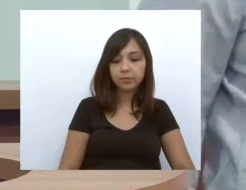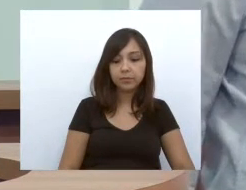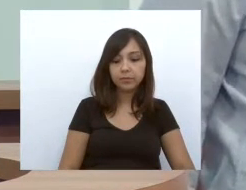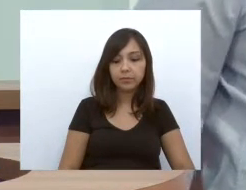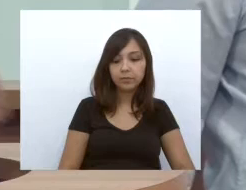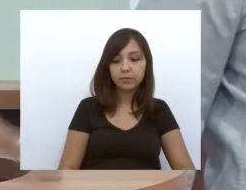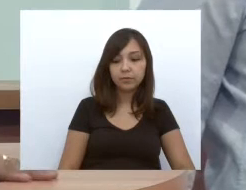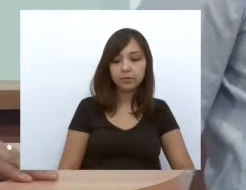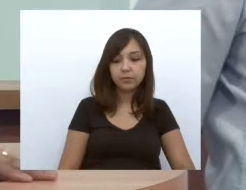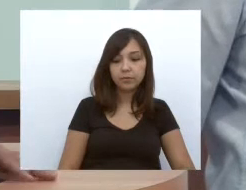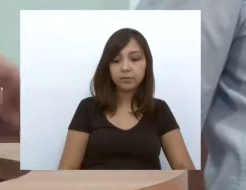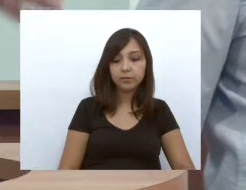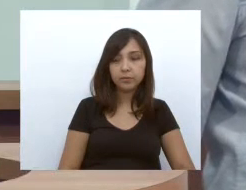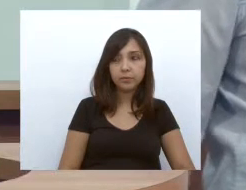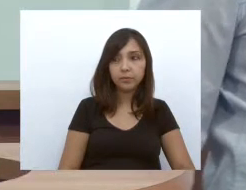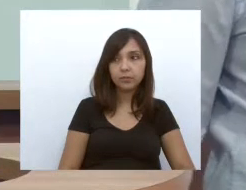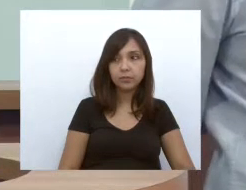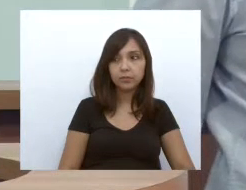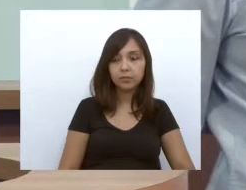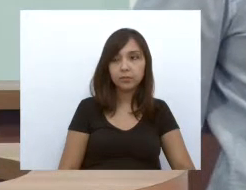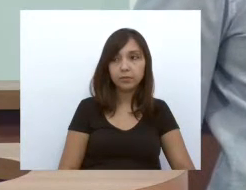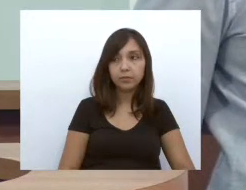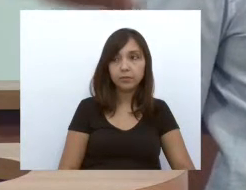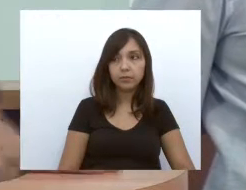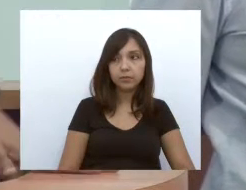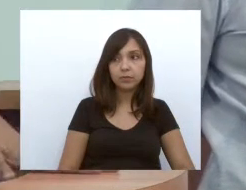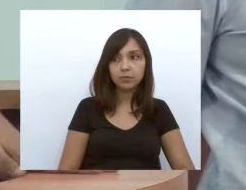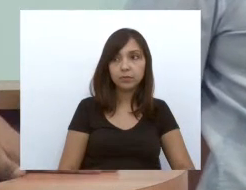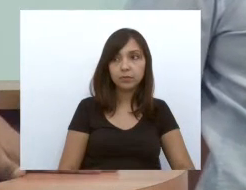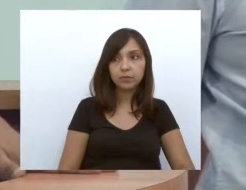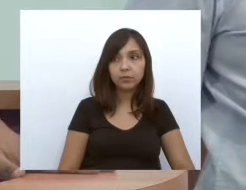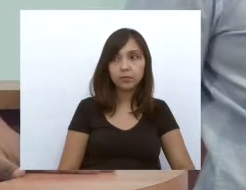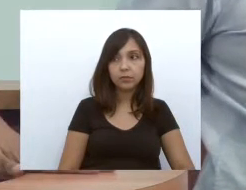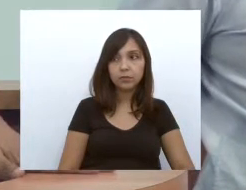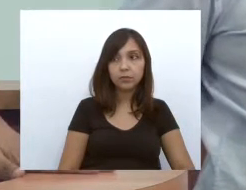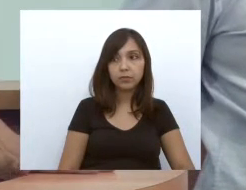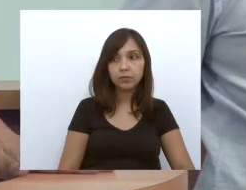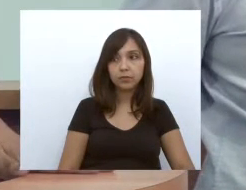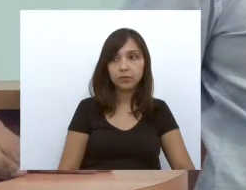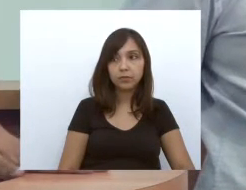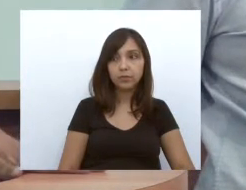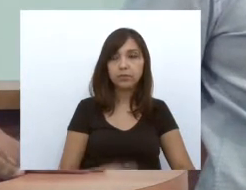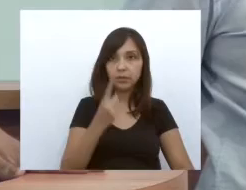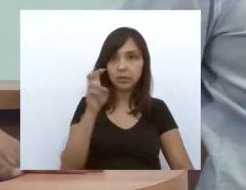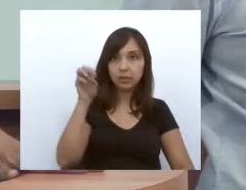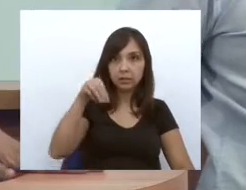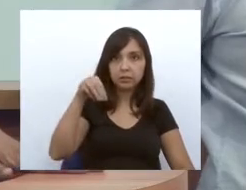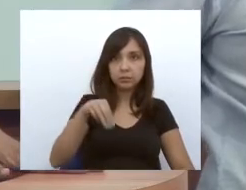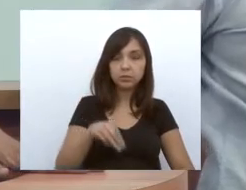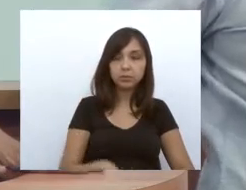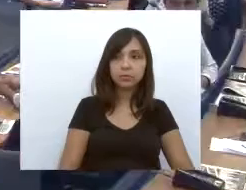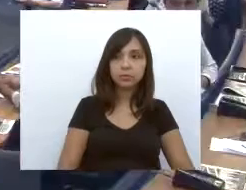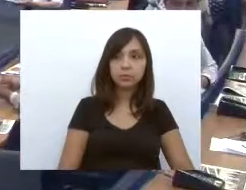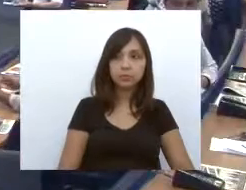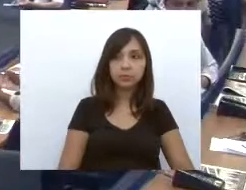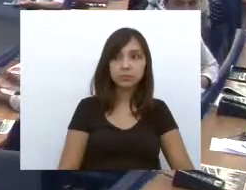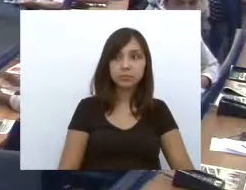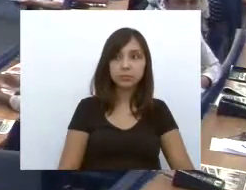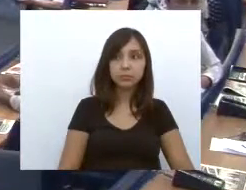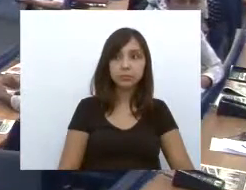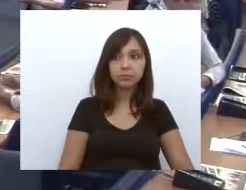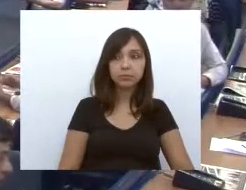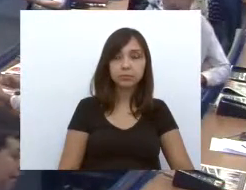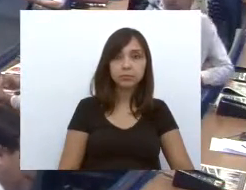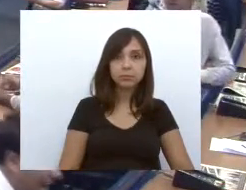Presidente, a sessão está suspensa. Vossa Excelência deferiu, então eu vou aceitar o deferimento de Vossa Excelência. Suspender por 15 minutos, presidente. Obrigado. 15 minutos. 15 minutos,